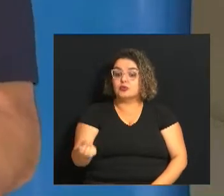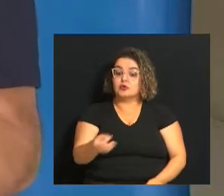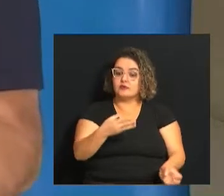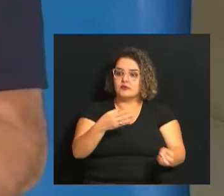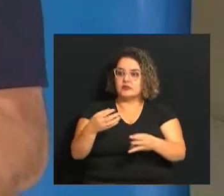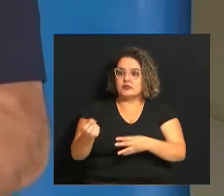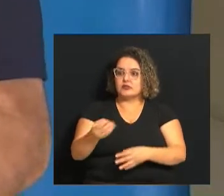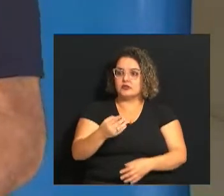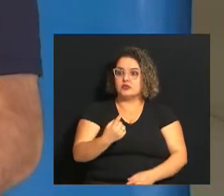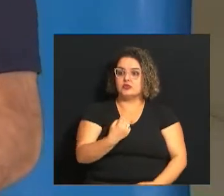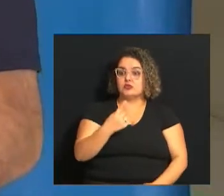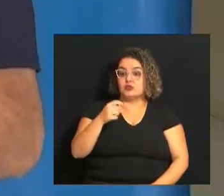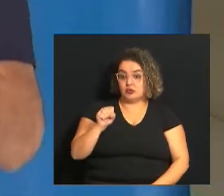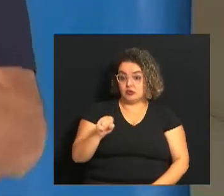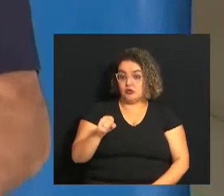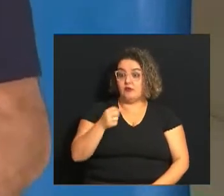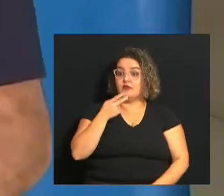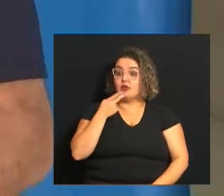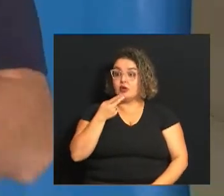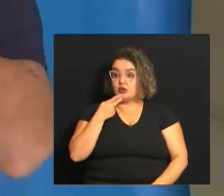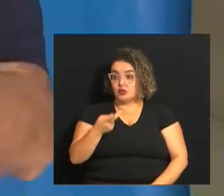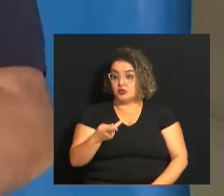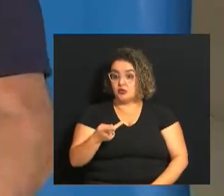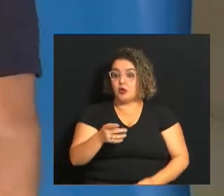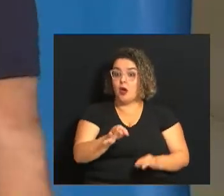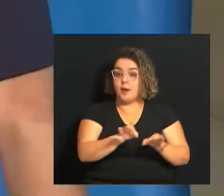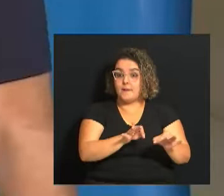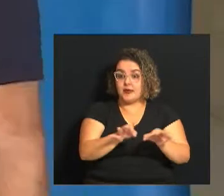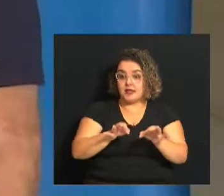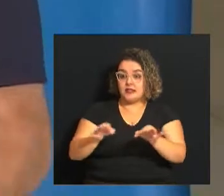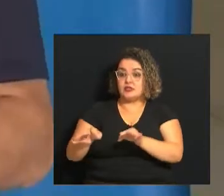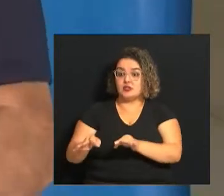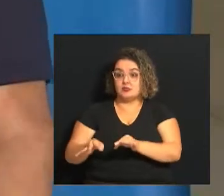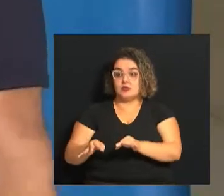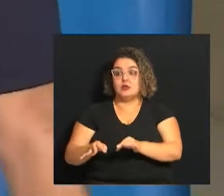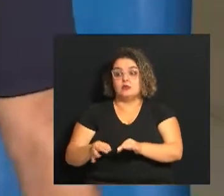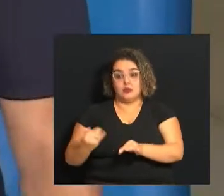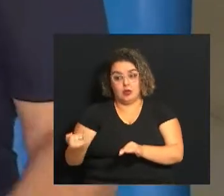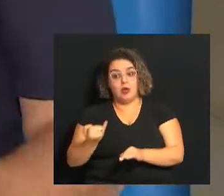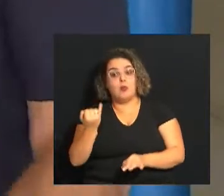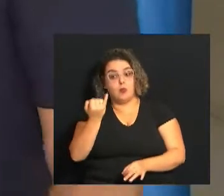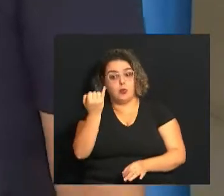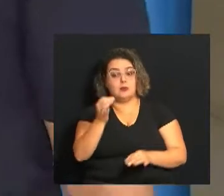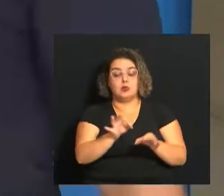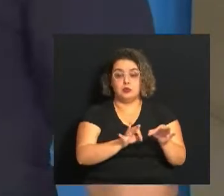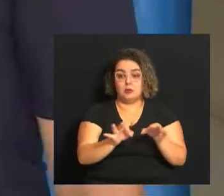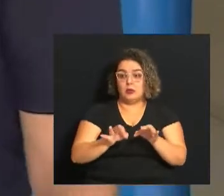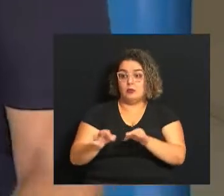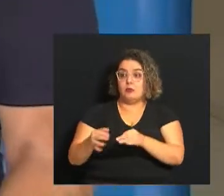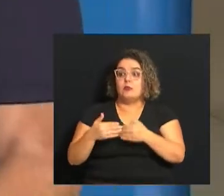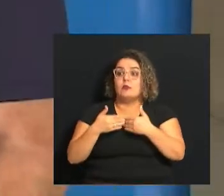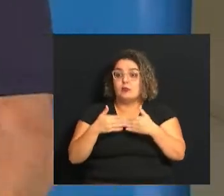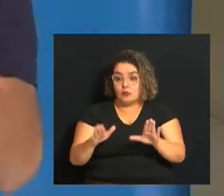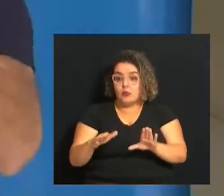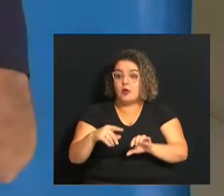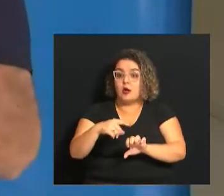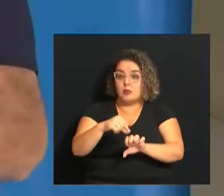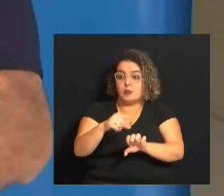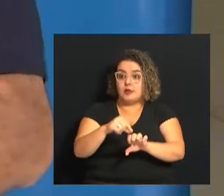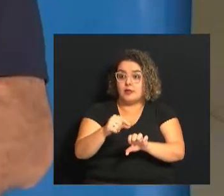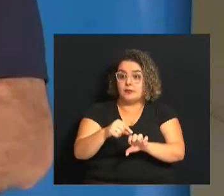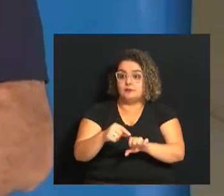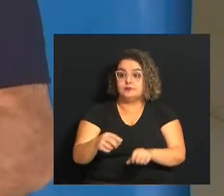No dia 18 nós estamos falando sobre planejamento, que é muito importante a pessoa se planejar para estar abrindo o seu próprio negócio.